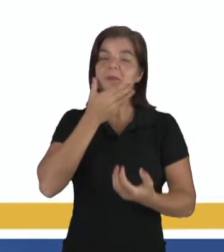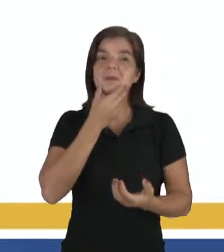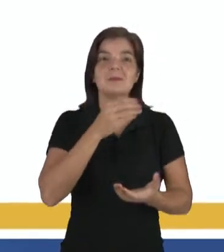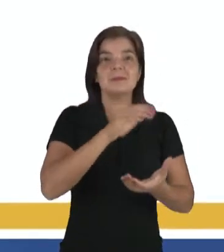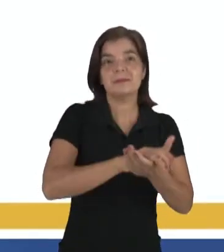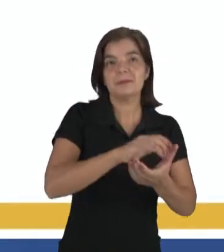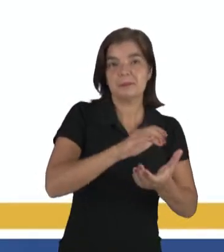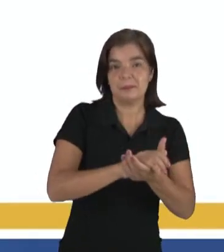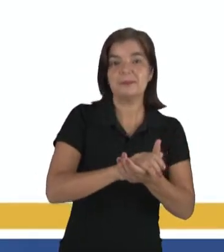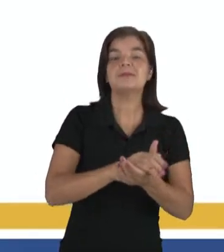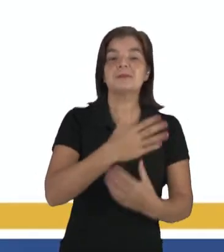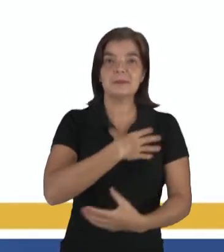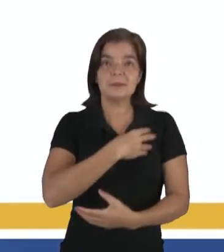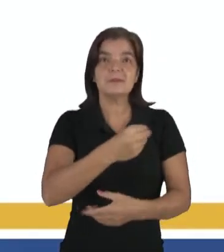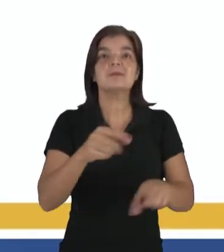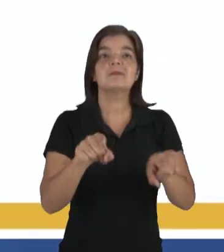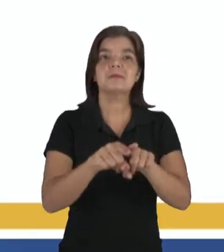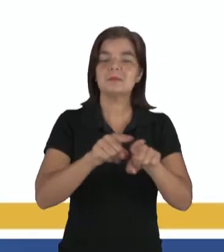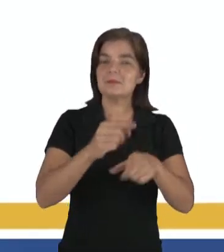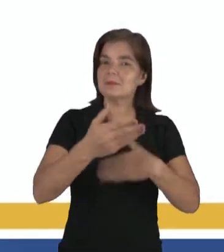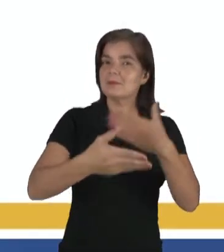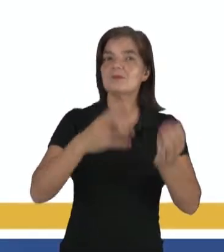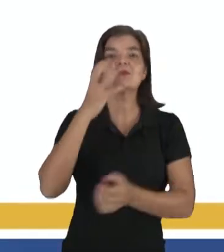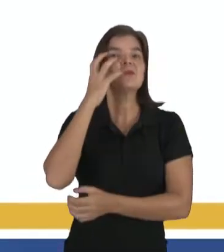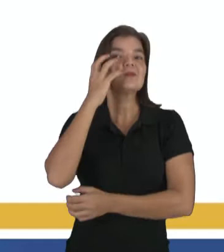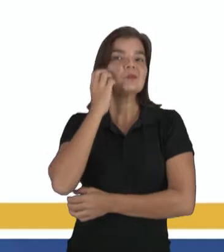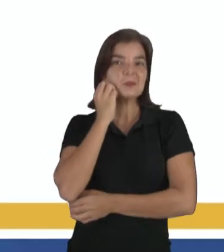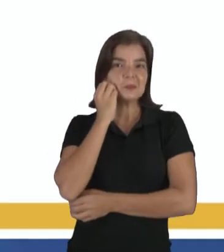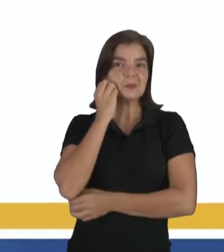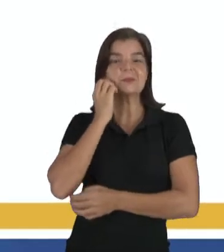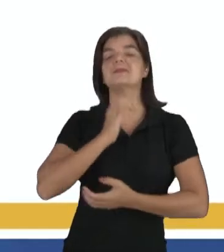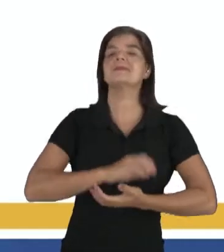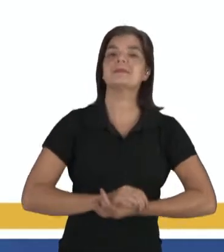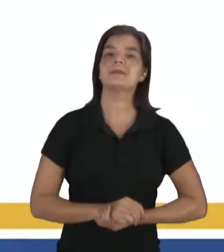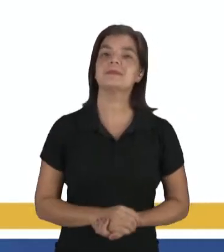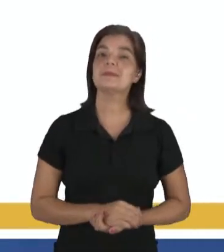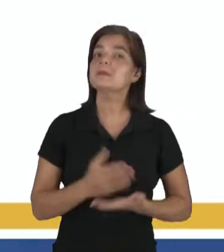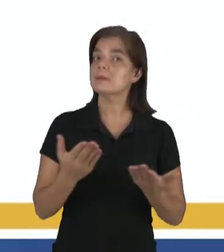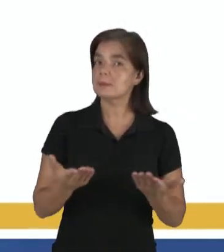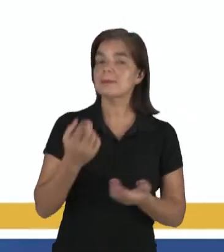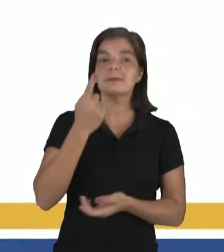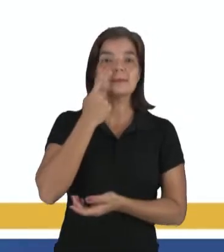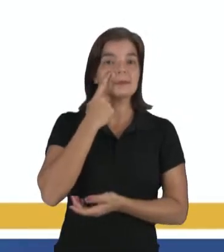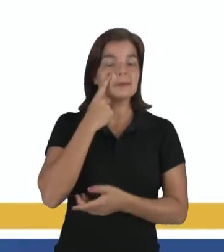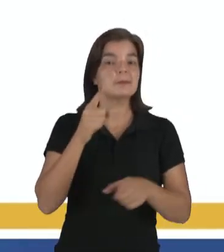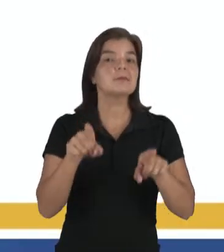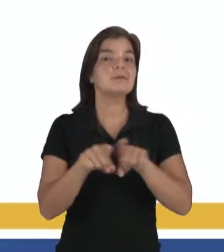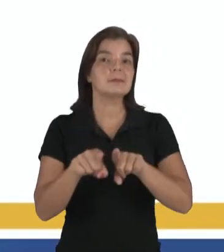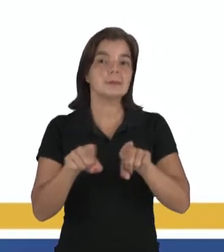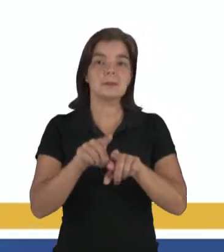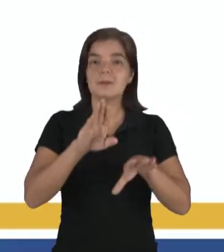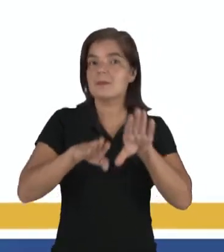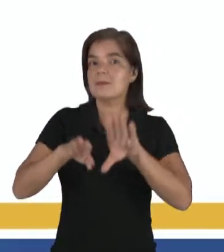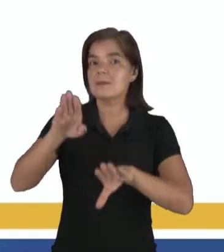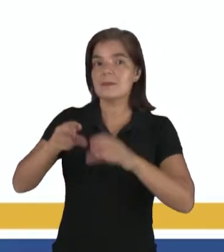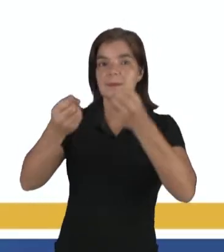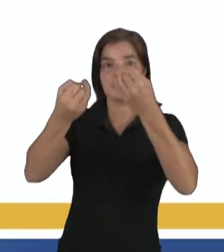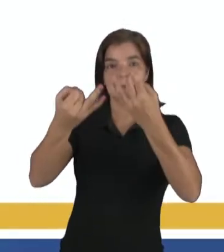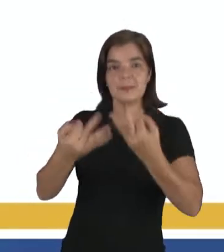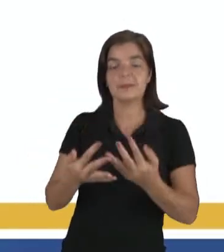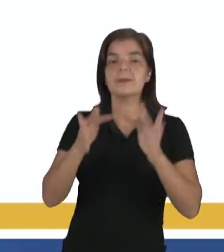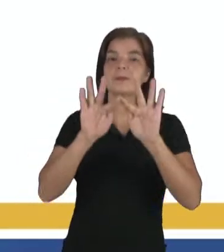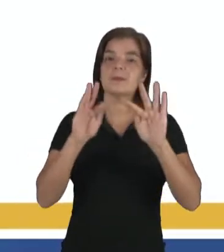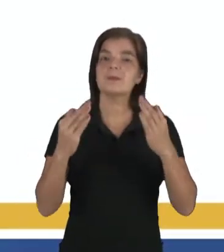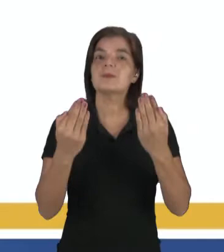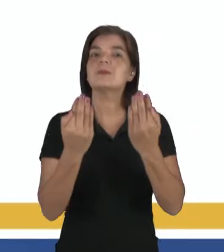estabelecidas pelo casamento por filiação ou pelo processo de adoção bom então nós podemos observar aí né que é só de acordo com a definição